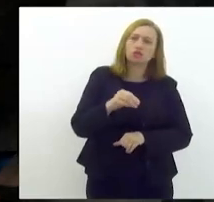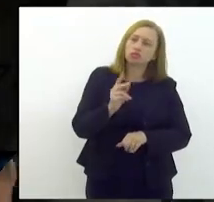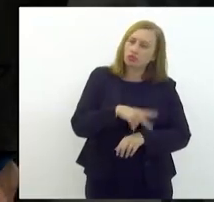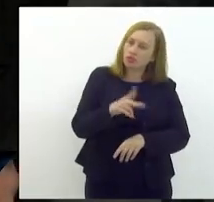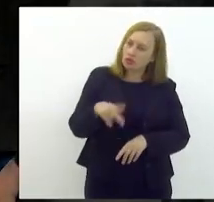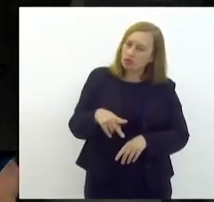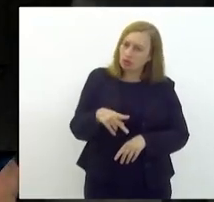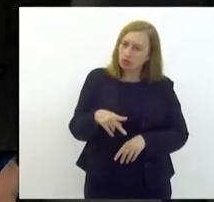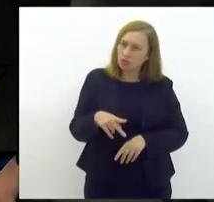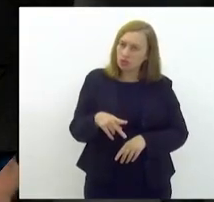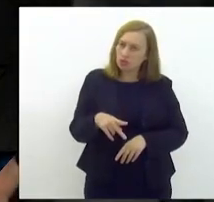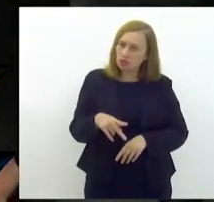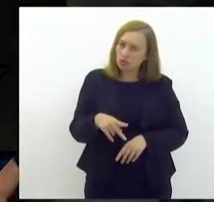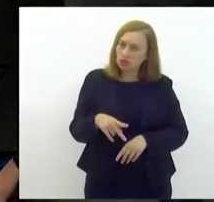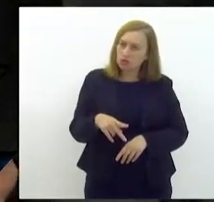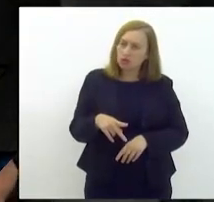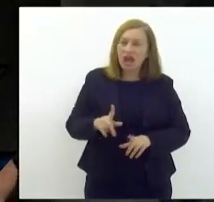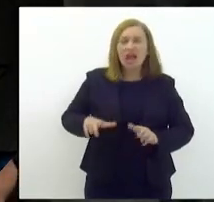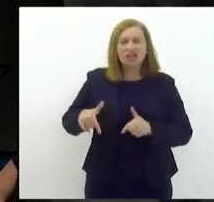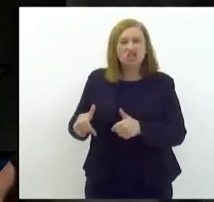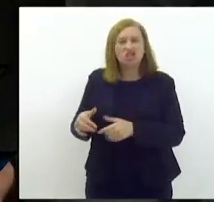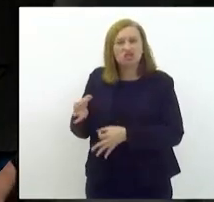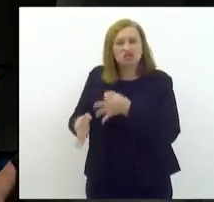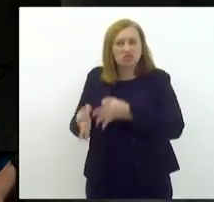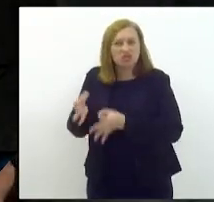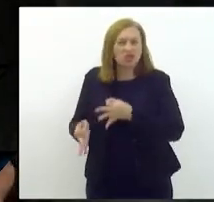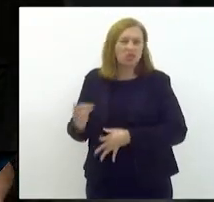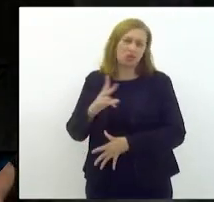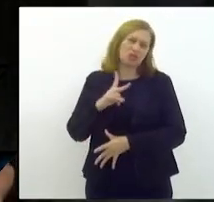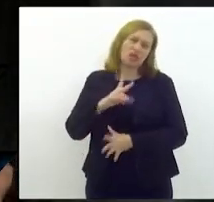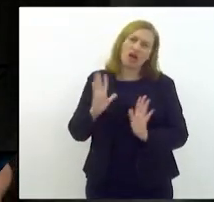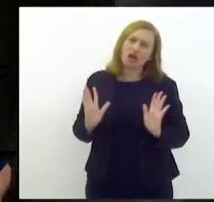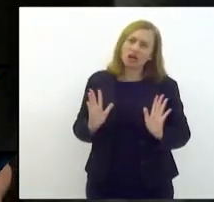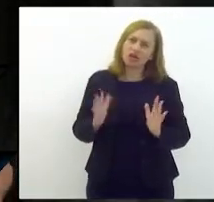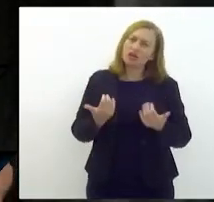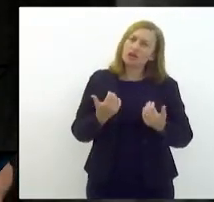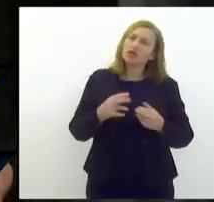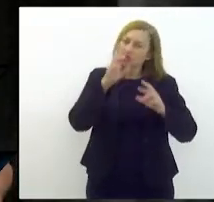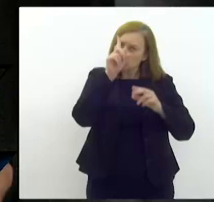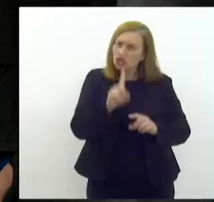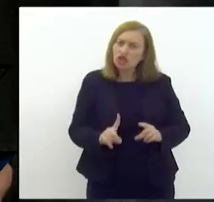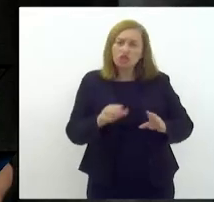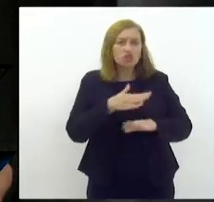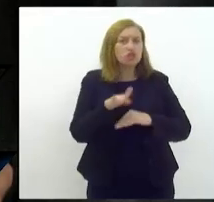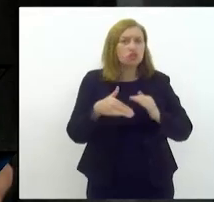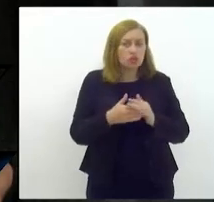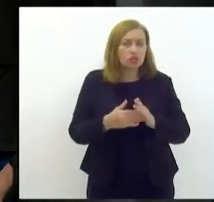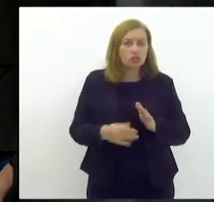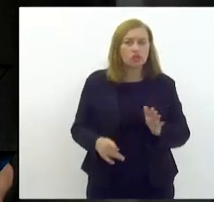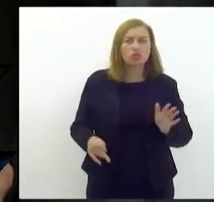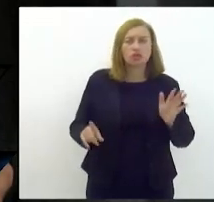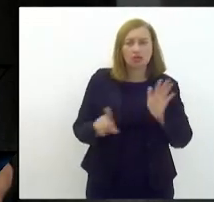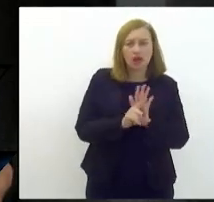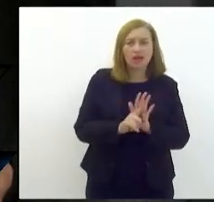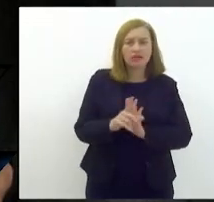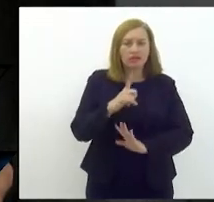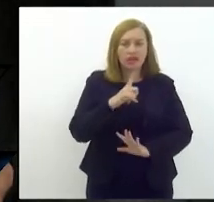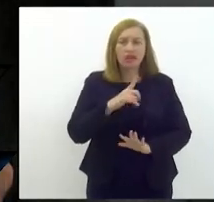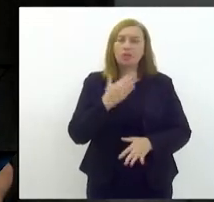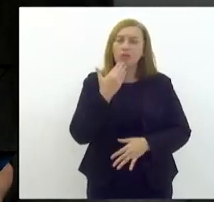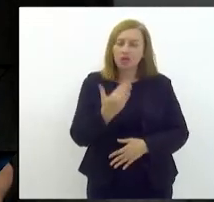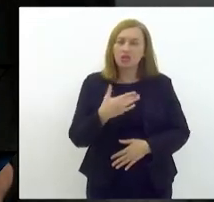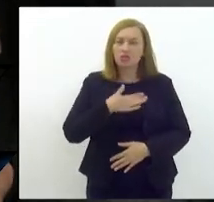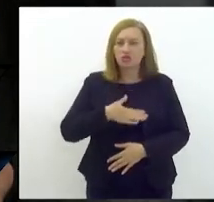definida em ações judiciais individuais isso tem que ser um direito de todos como está na lei então eu gostaria de